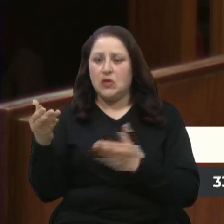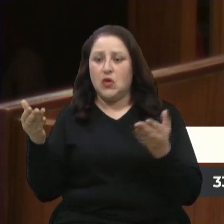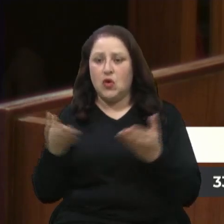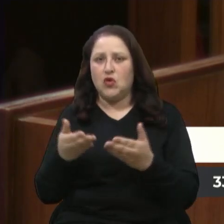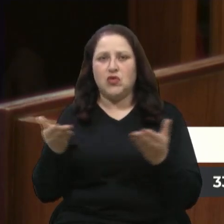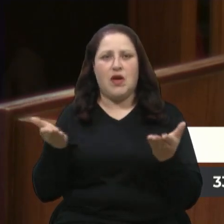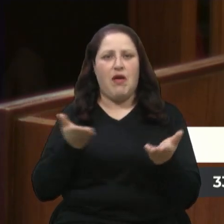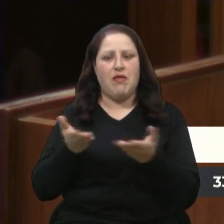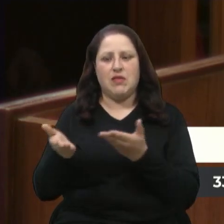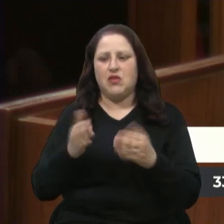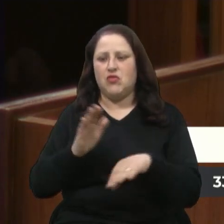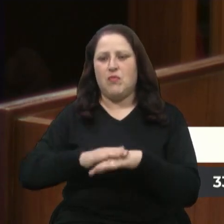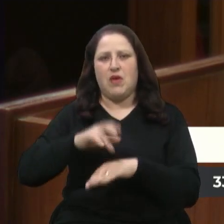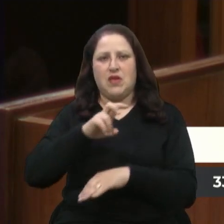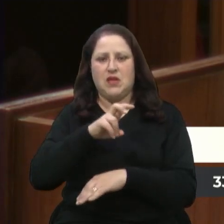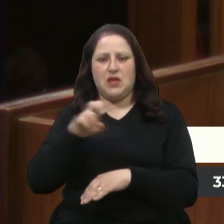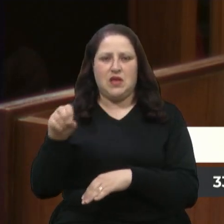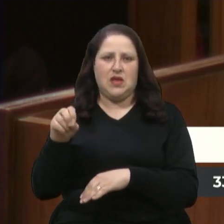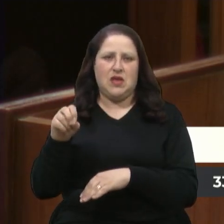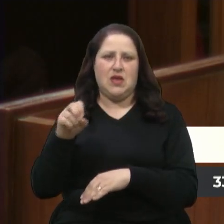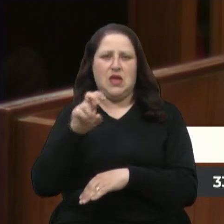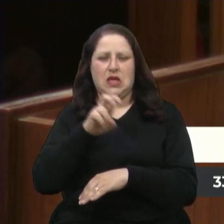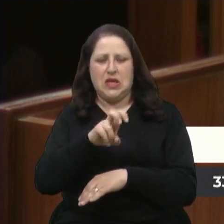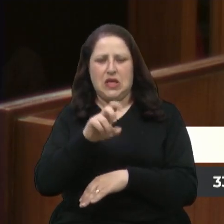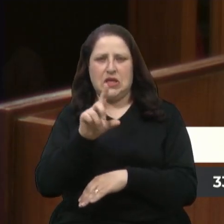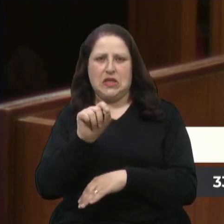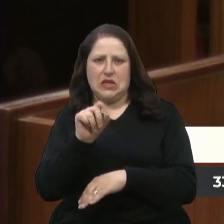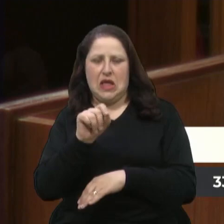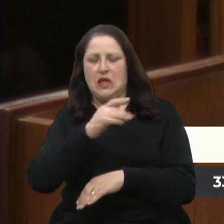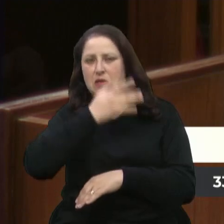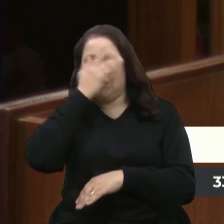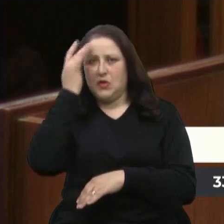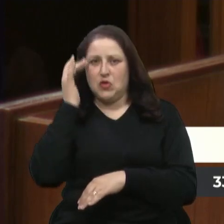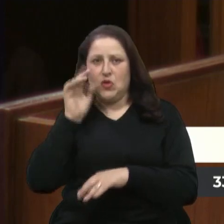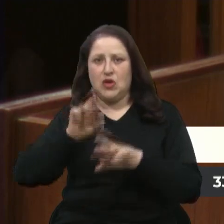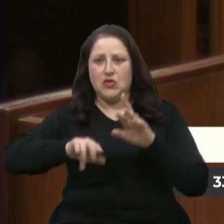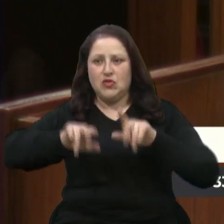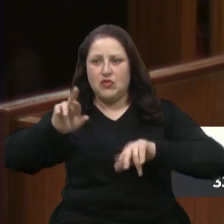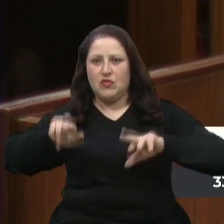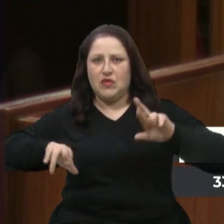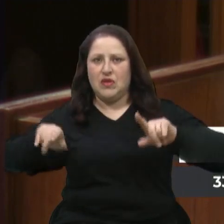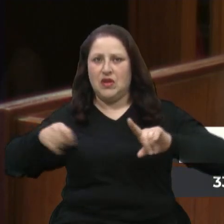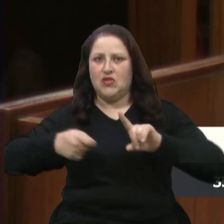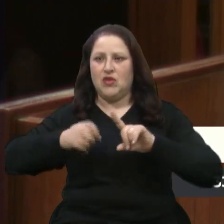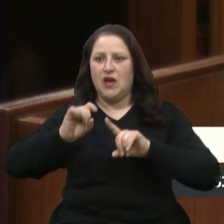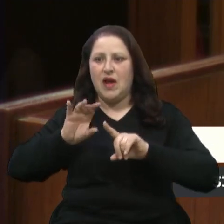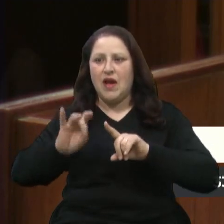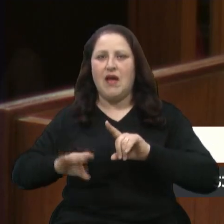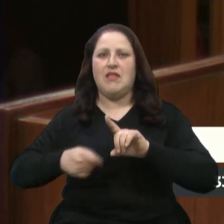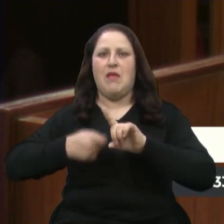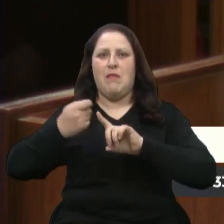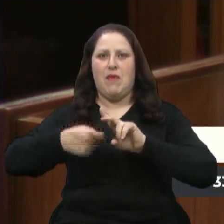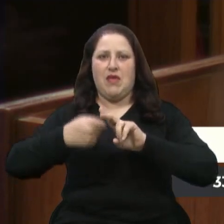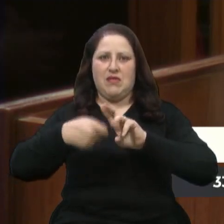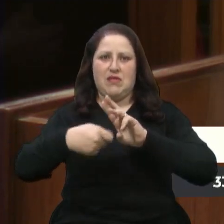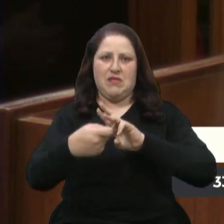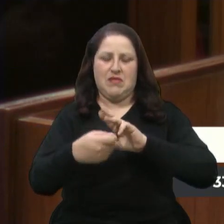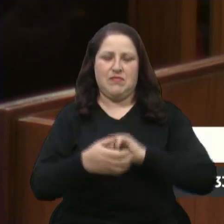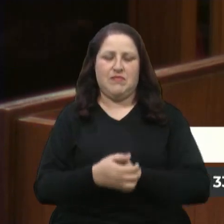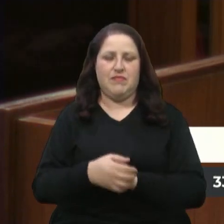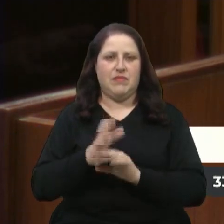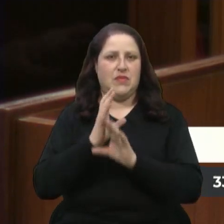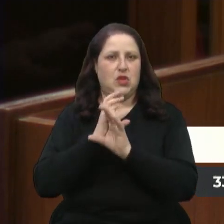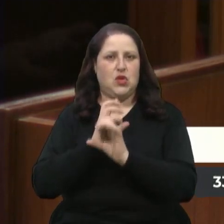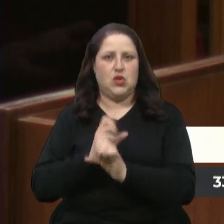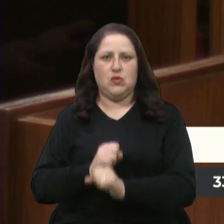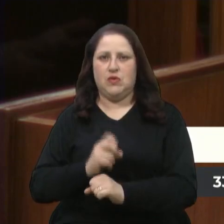mais de 510 pessoas diferentes ao mês. Né? Então, assim, é um número muito